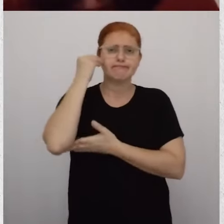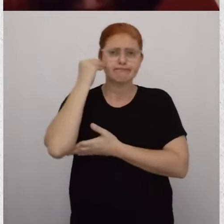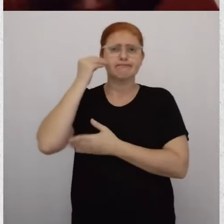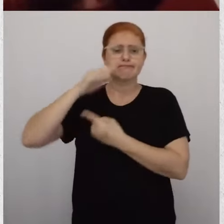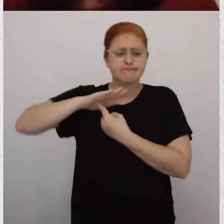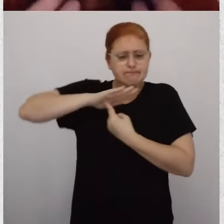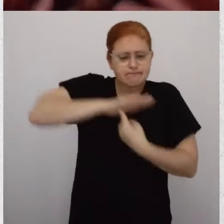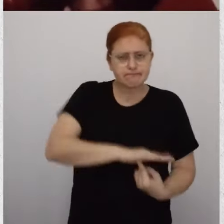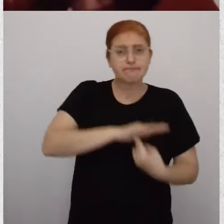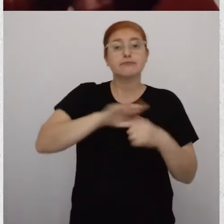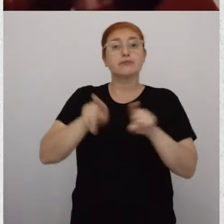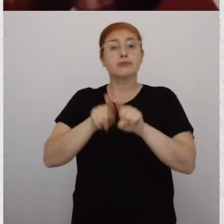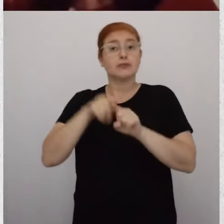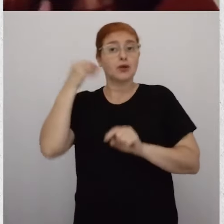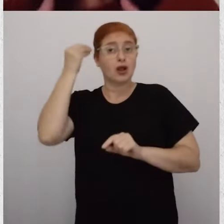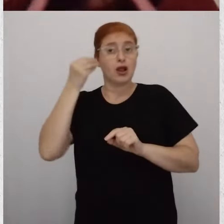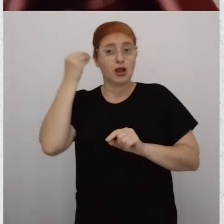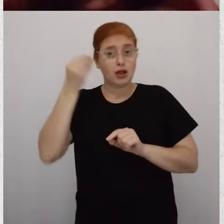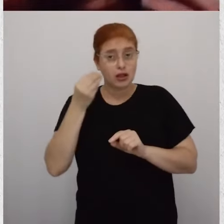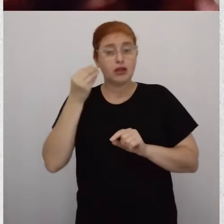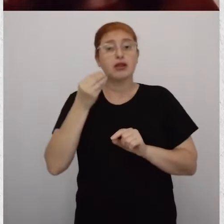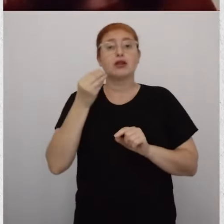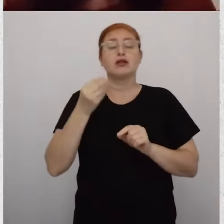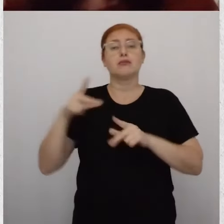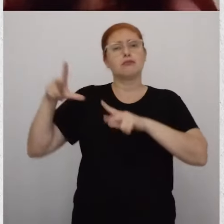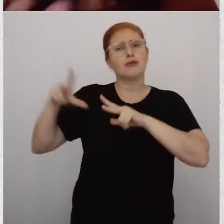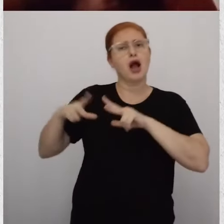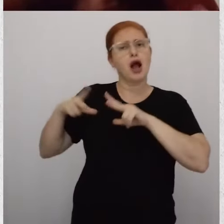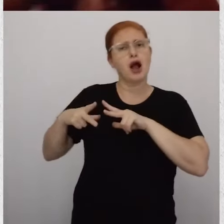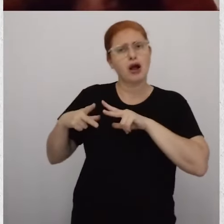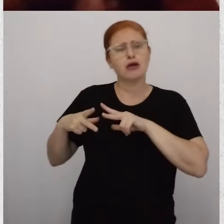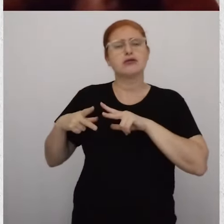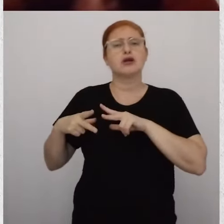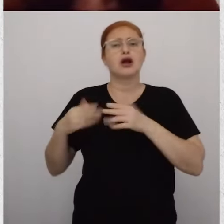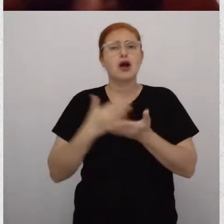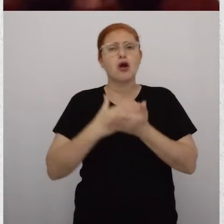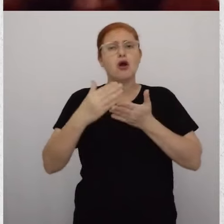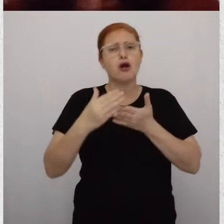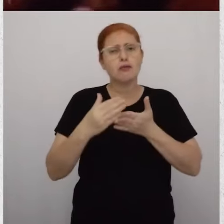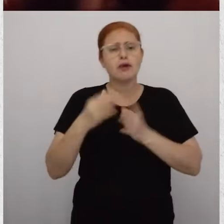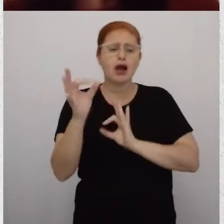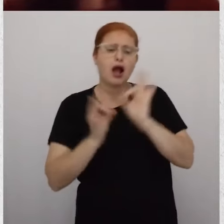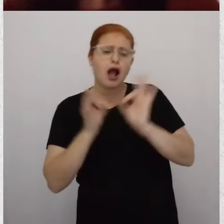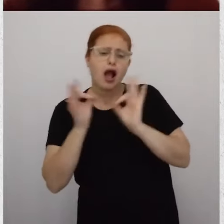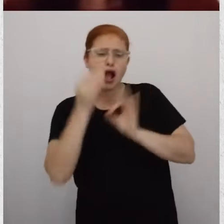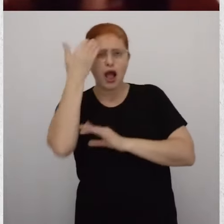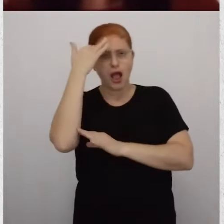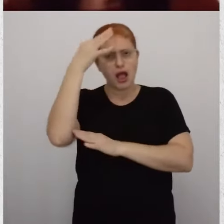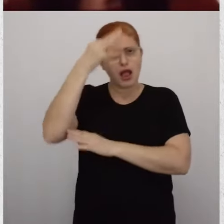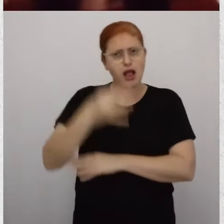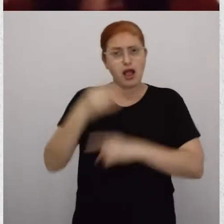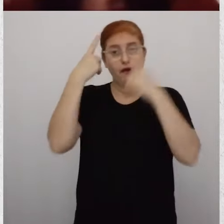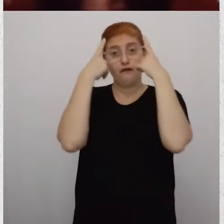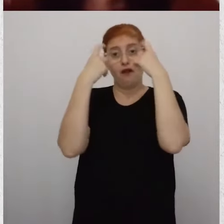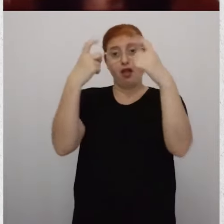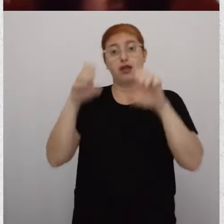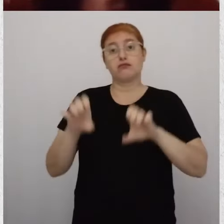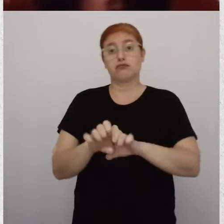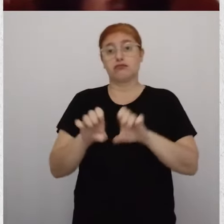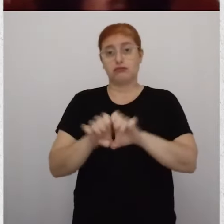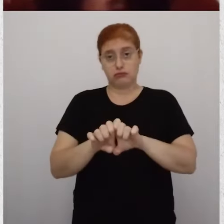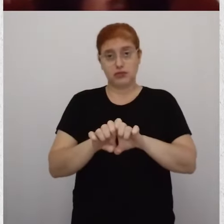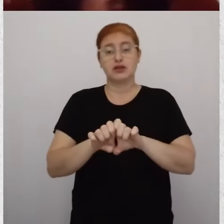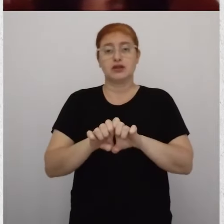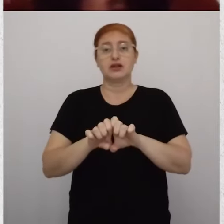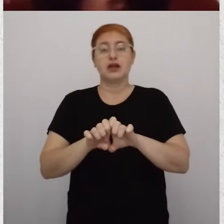e a partir das experiências individuais, a gente começa a elaborar uma compreensão sobre as violências estruturais